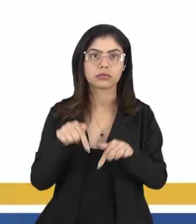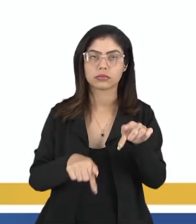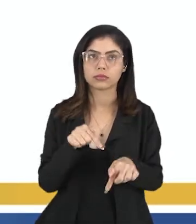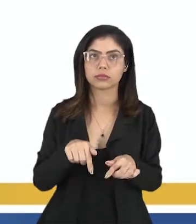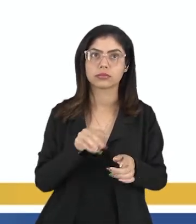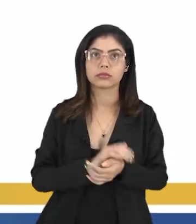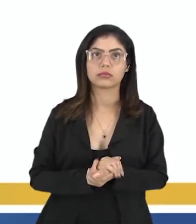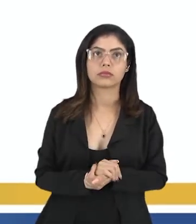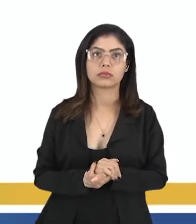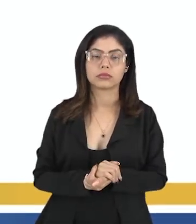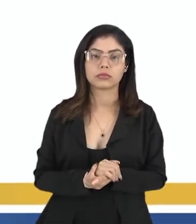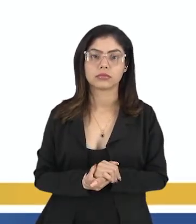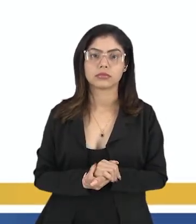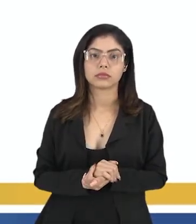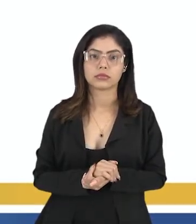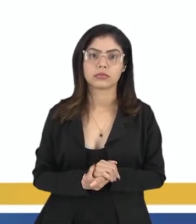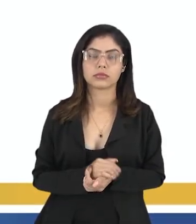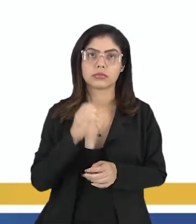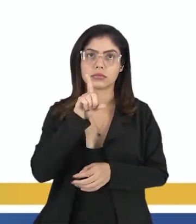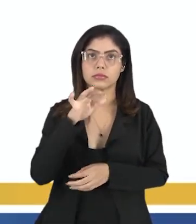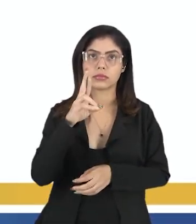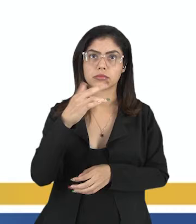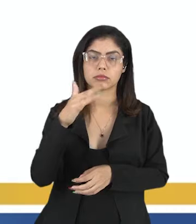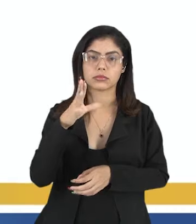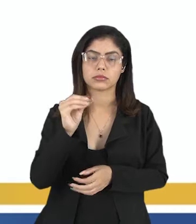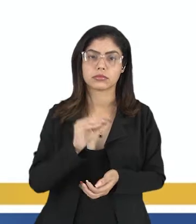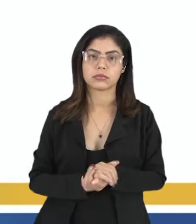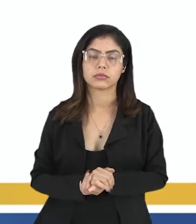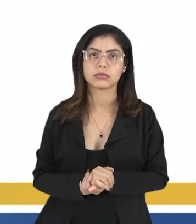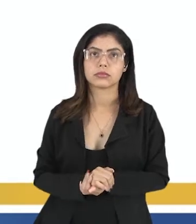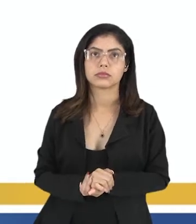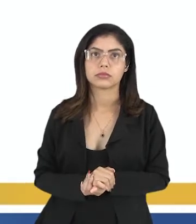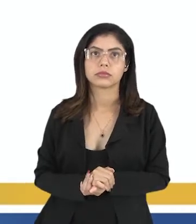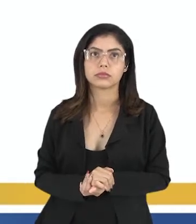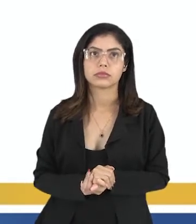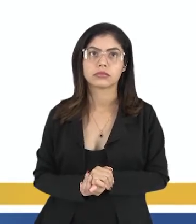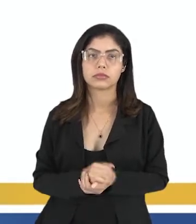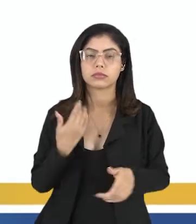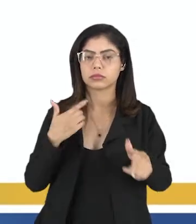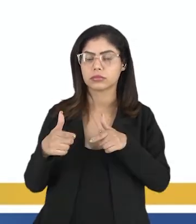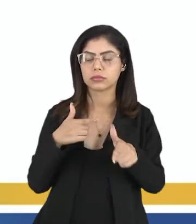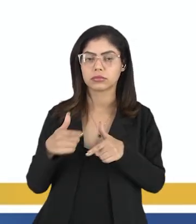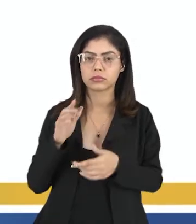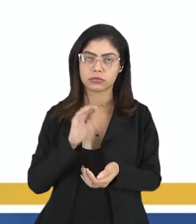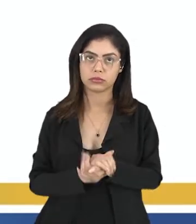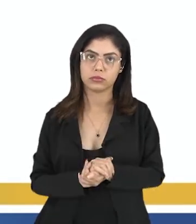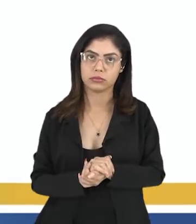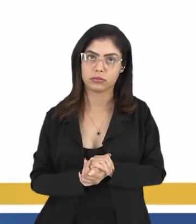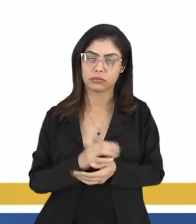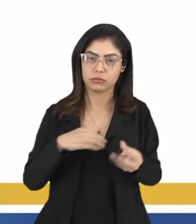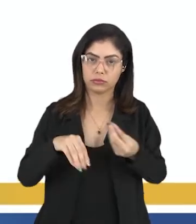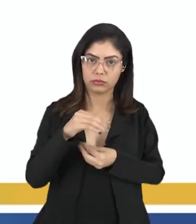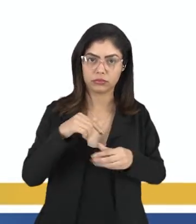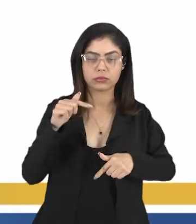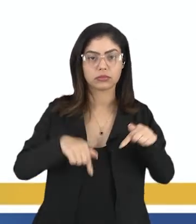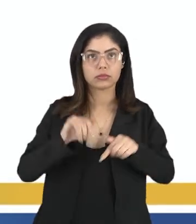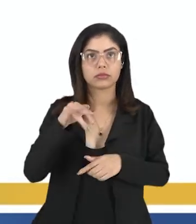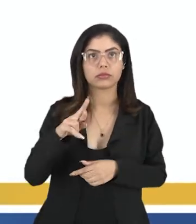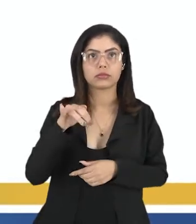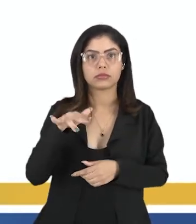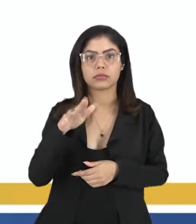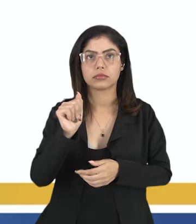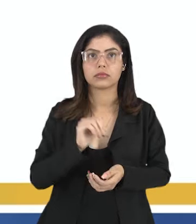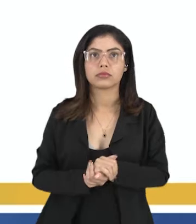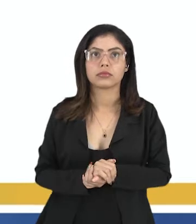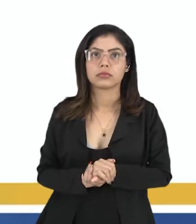químicas. Então, vamos lá. As classificações das reações. Então, a gente está trabalhando a classificação das reações